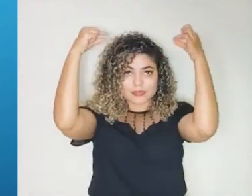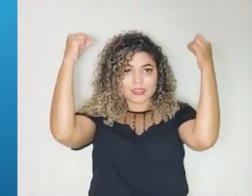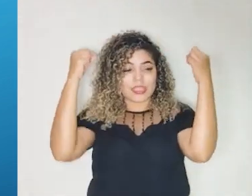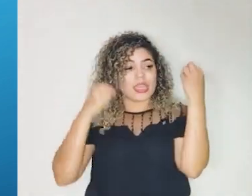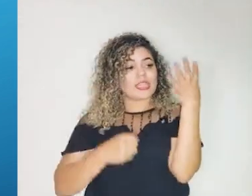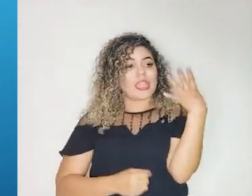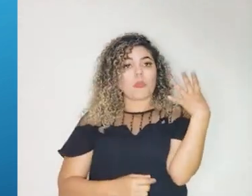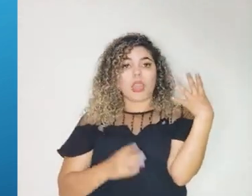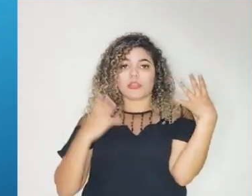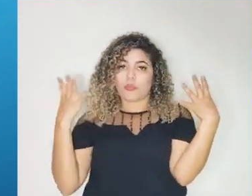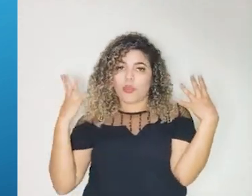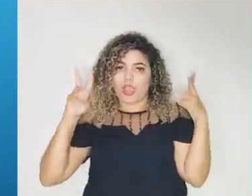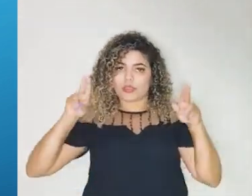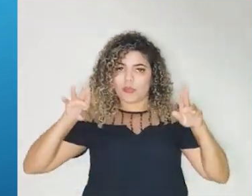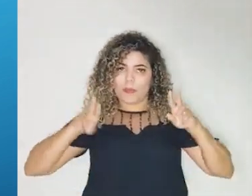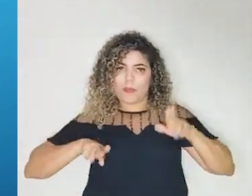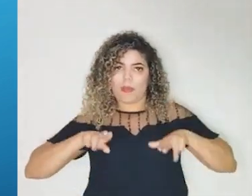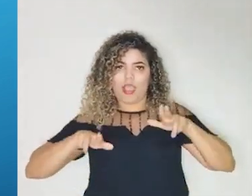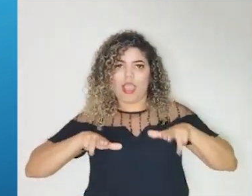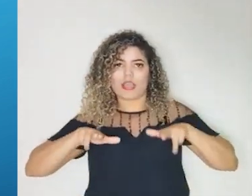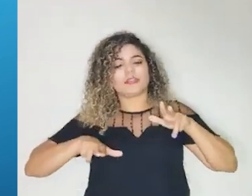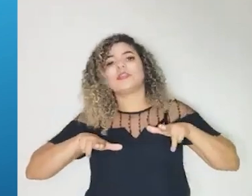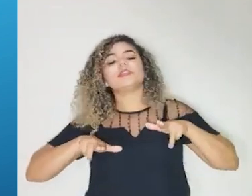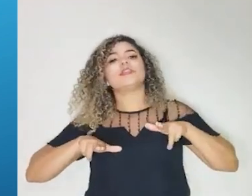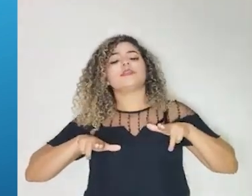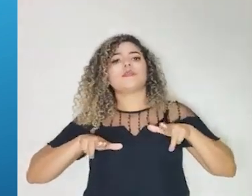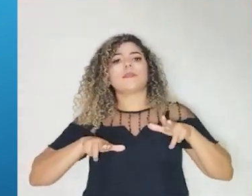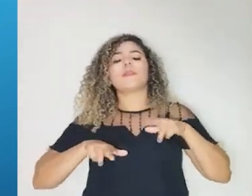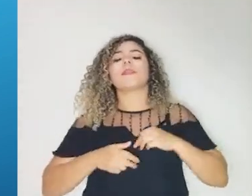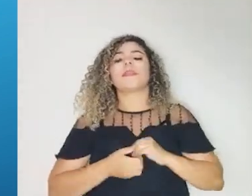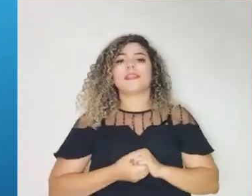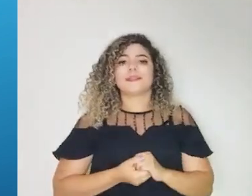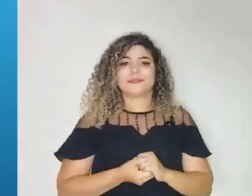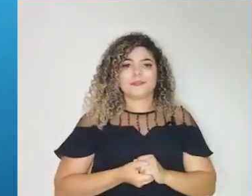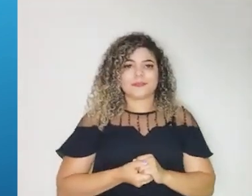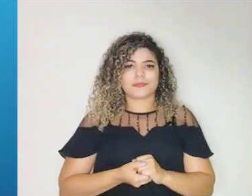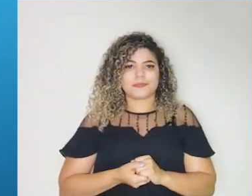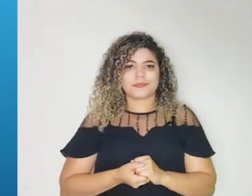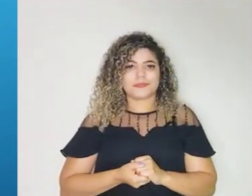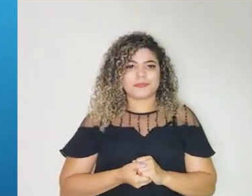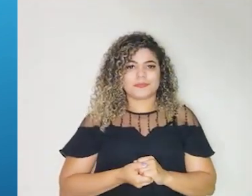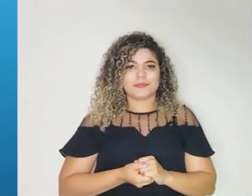possuem 4 pares de pata, um par de quelíceras e um par de pedipalpos.